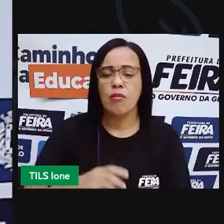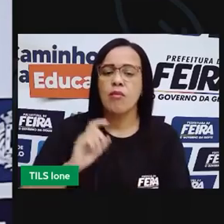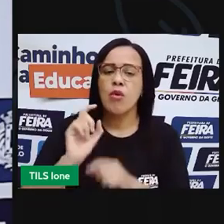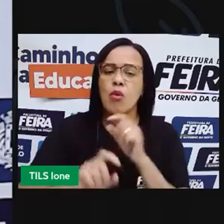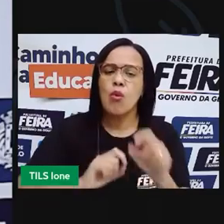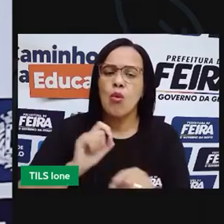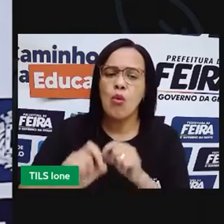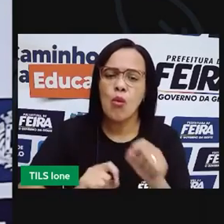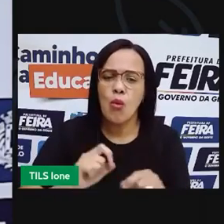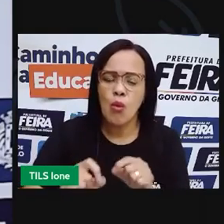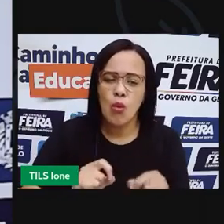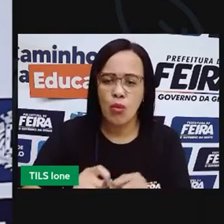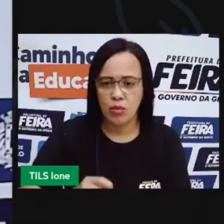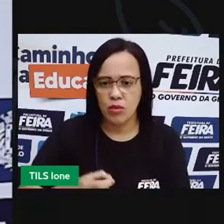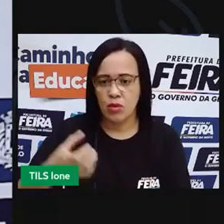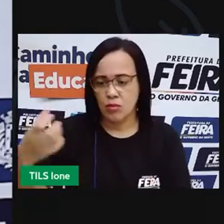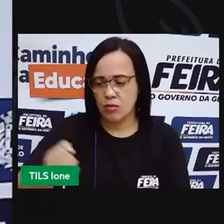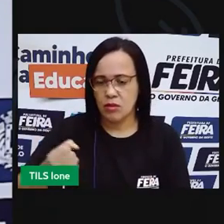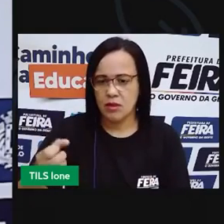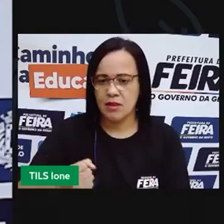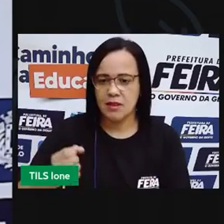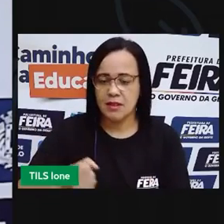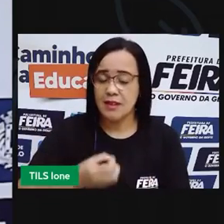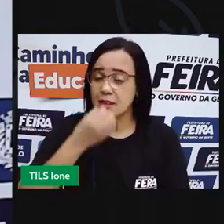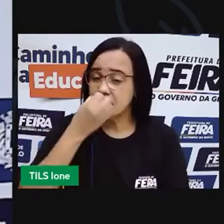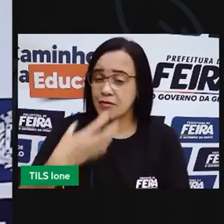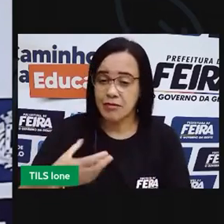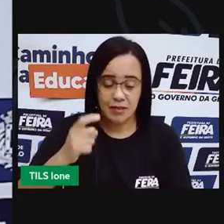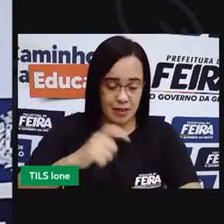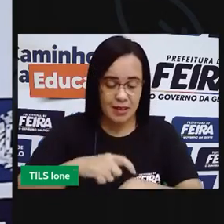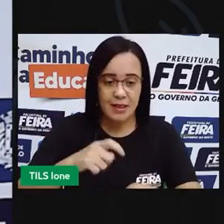com leite fresco eo 911